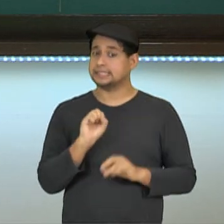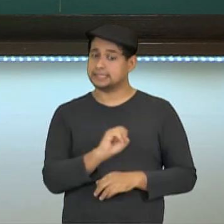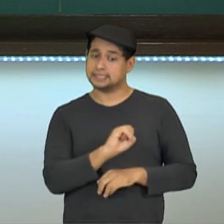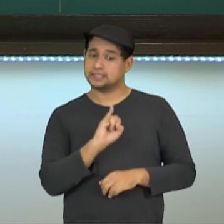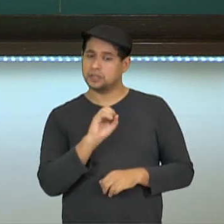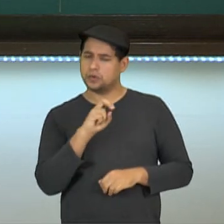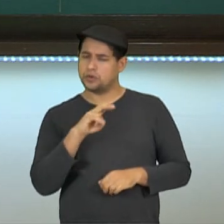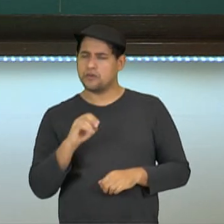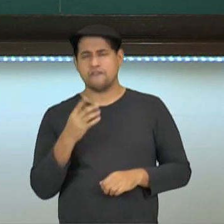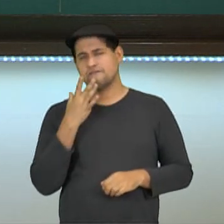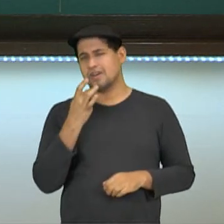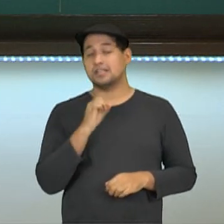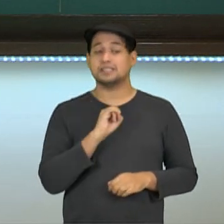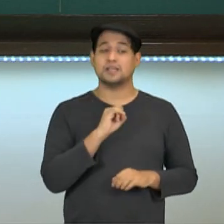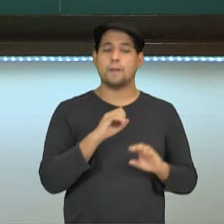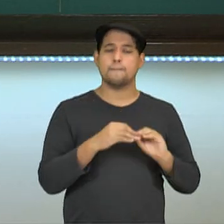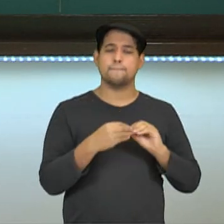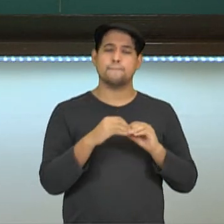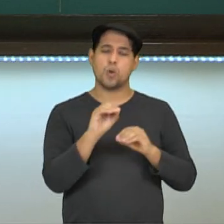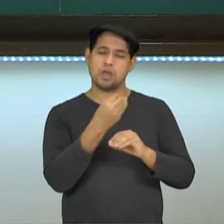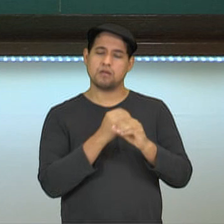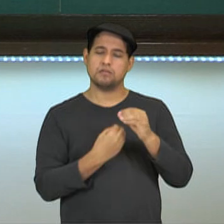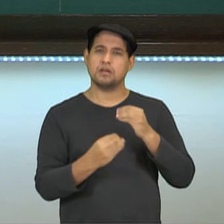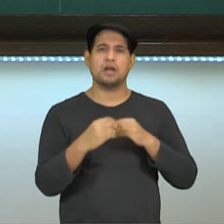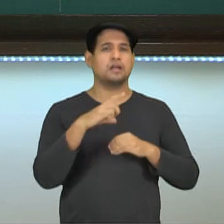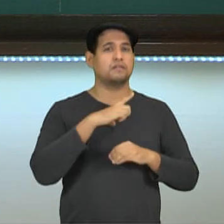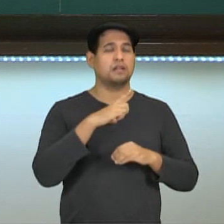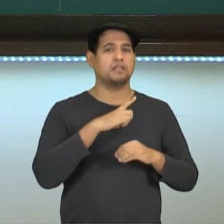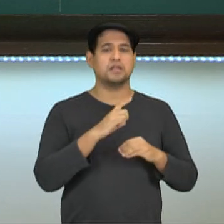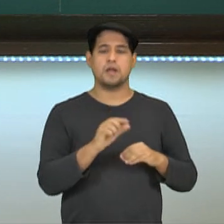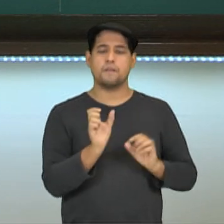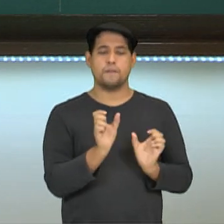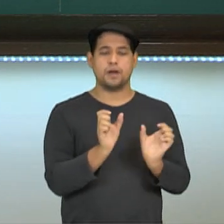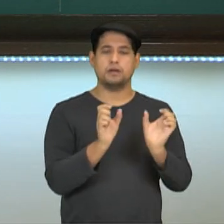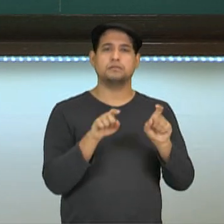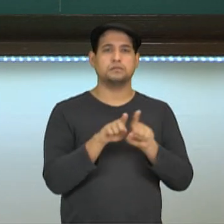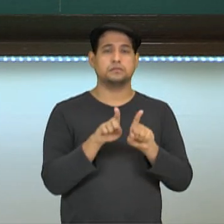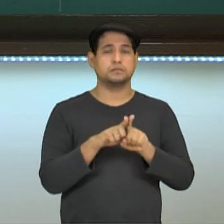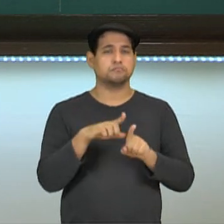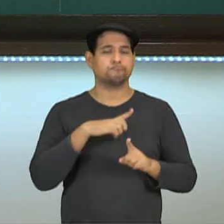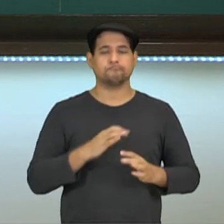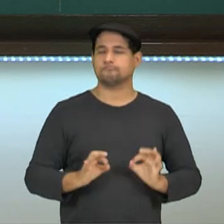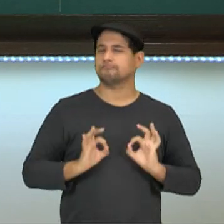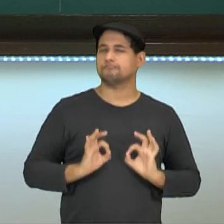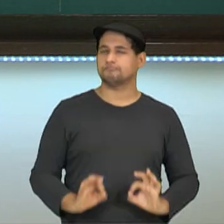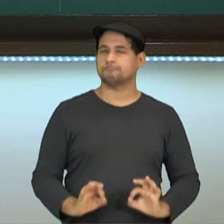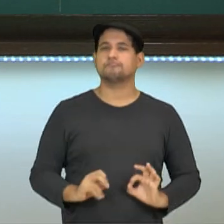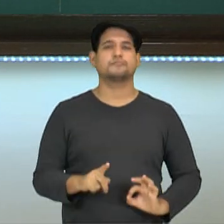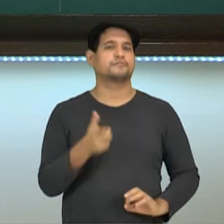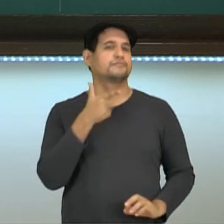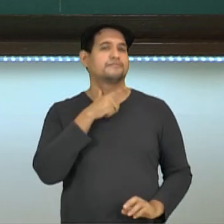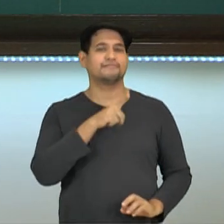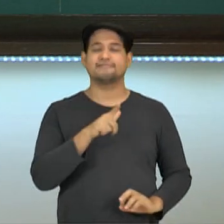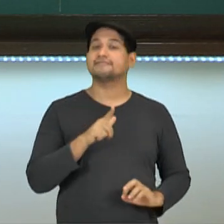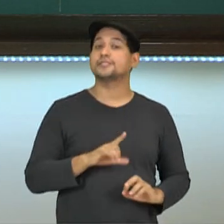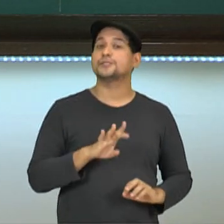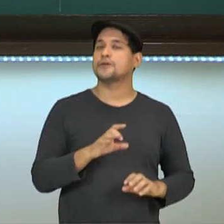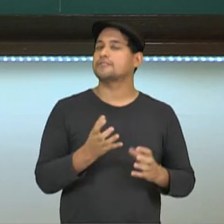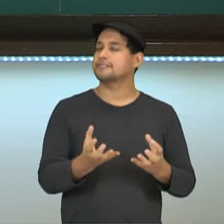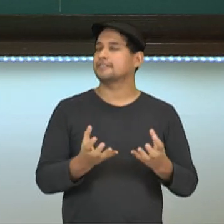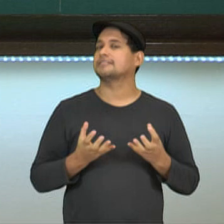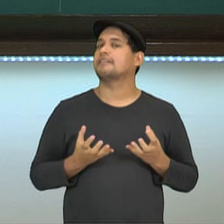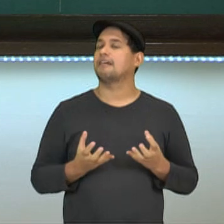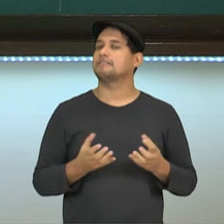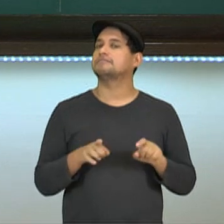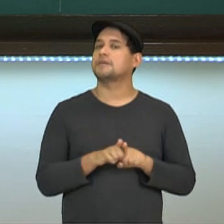é mais fácil, se for molecular vai ter a questão dos prefixos, mas tenho certeza que você consegue, basta